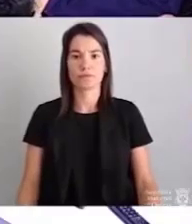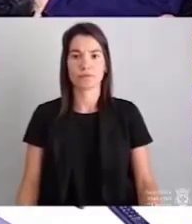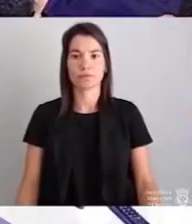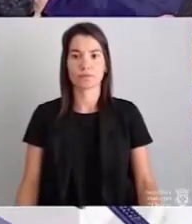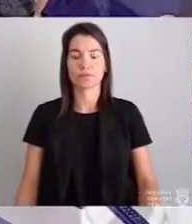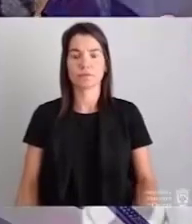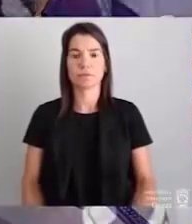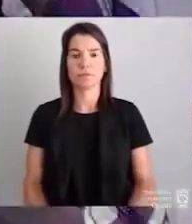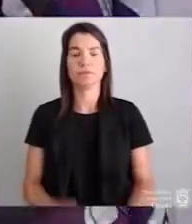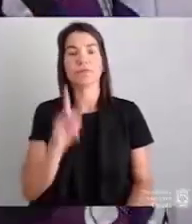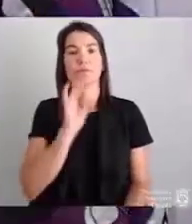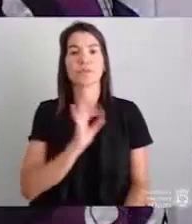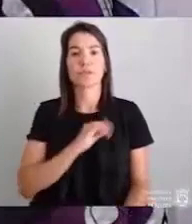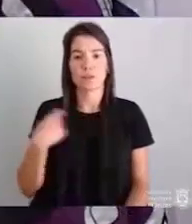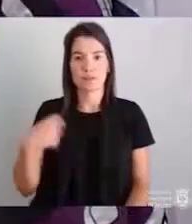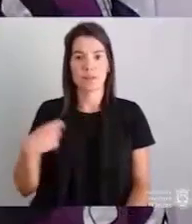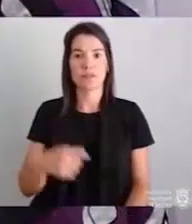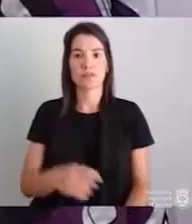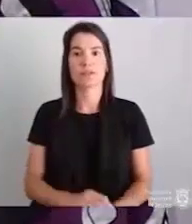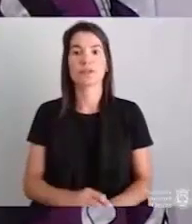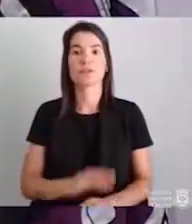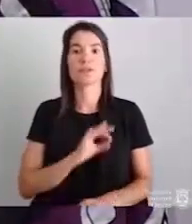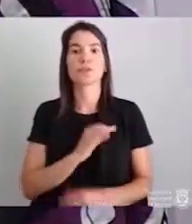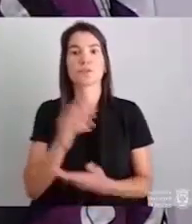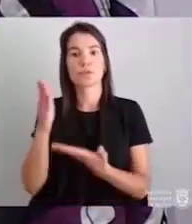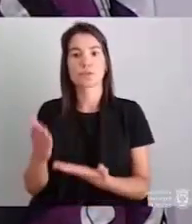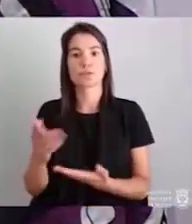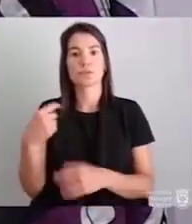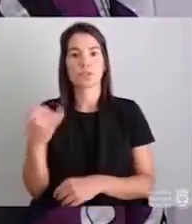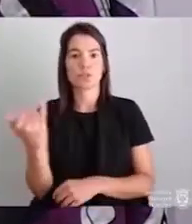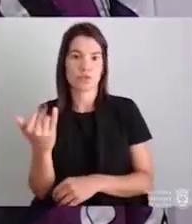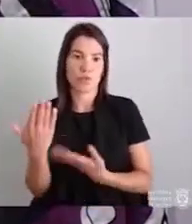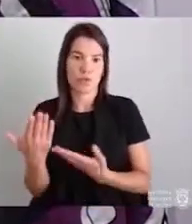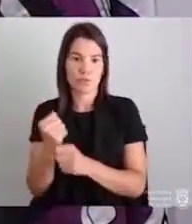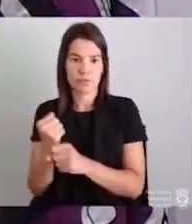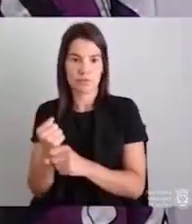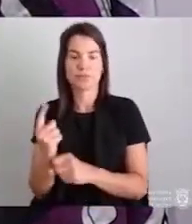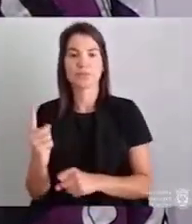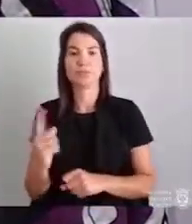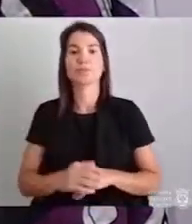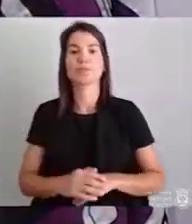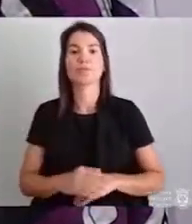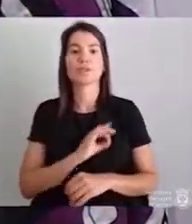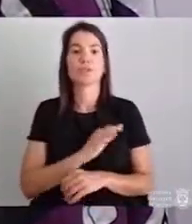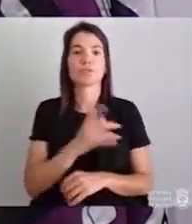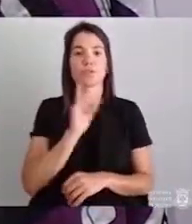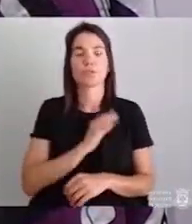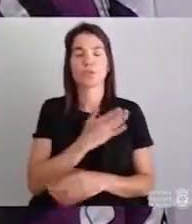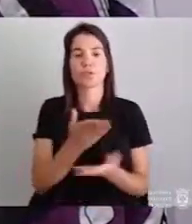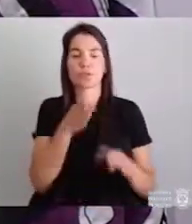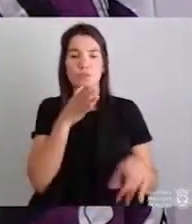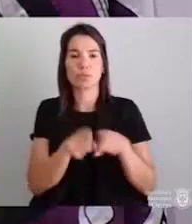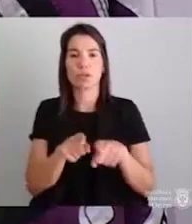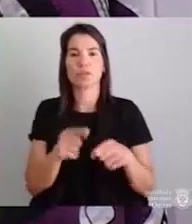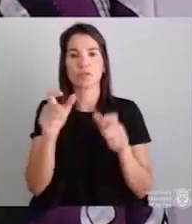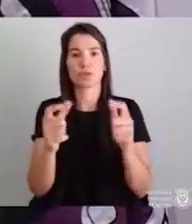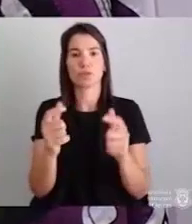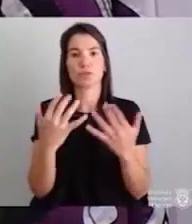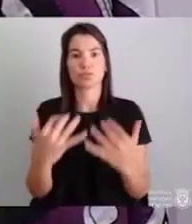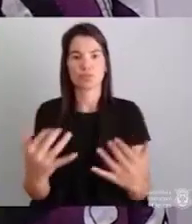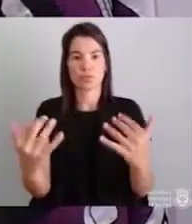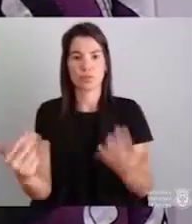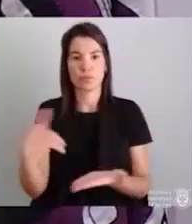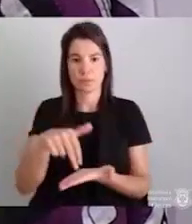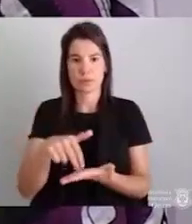senhor presidente senhor presidente vice-presidente é exercício senhora deputados público presente